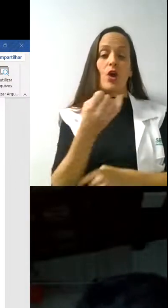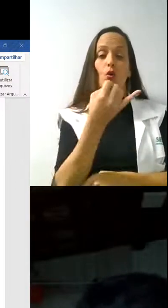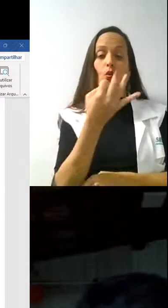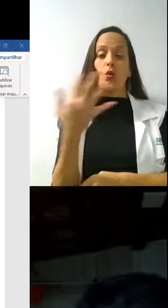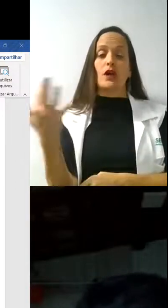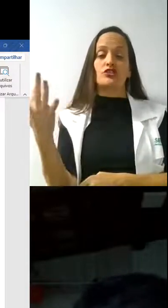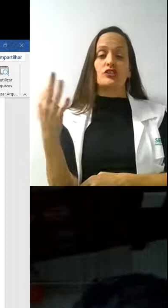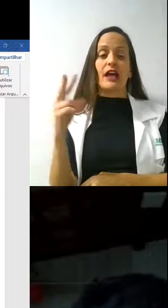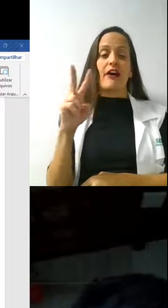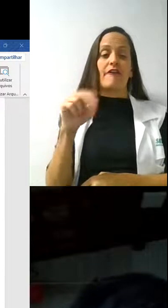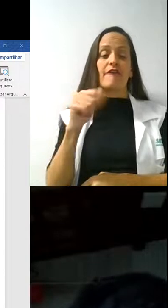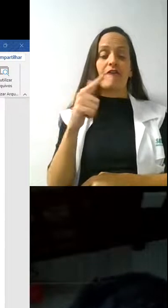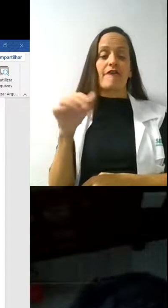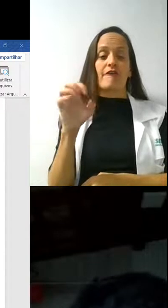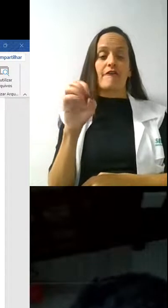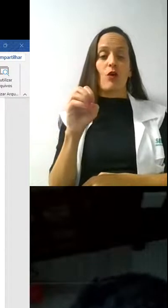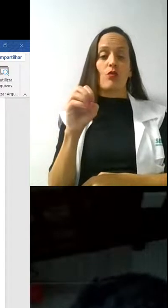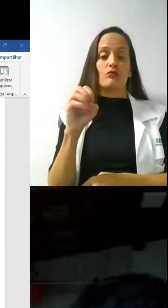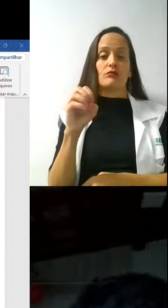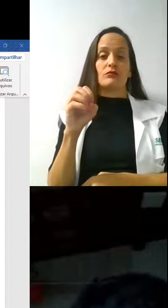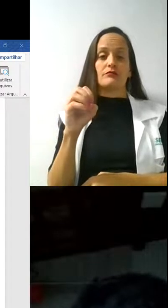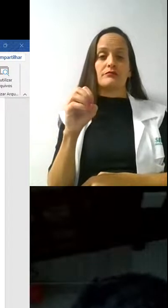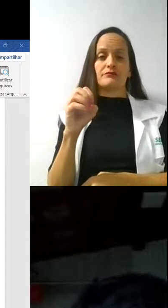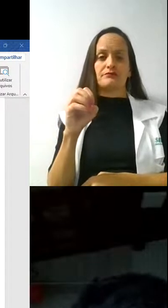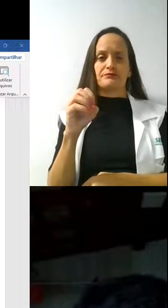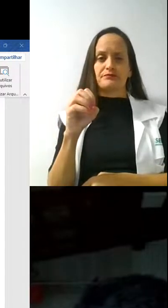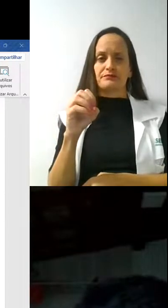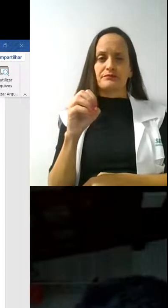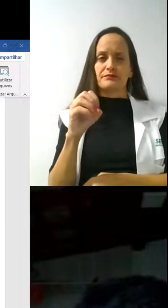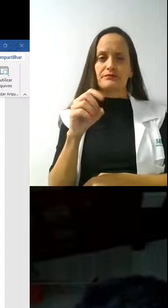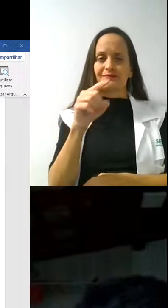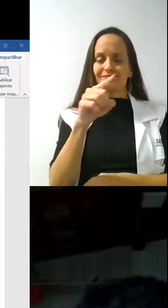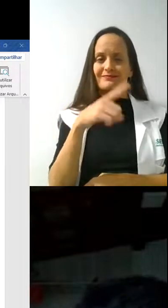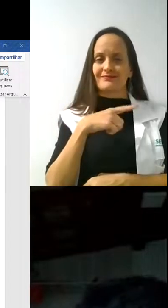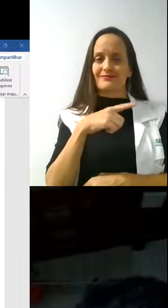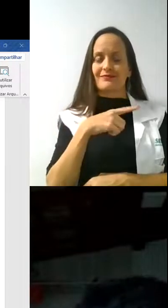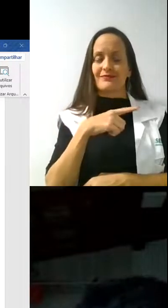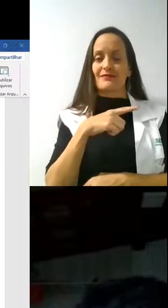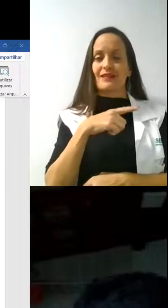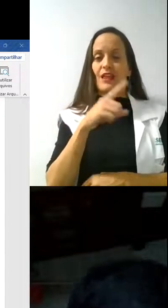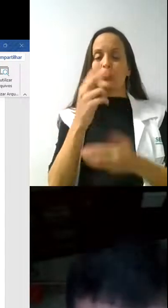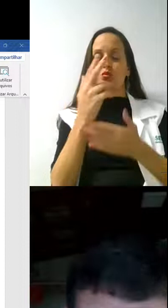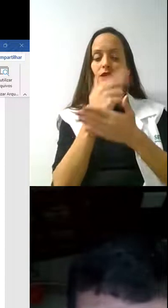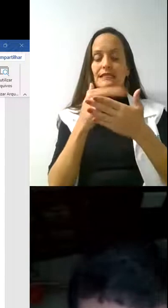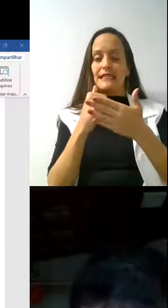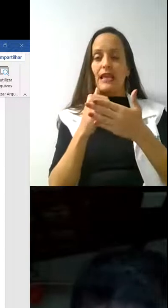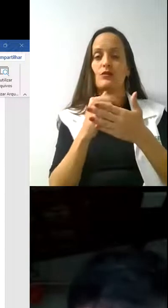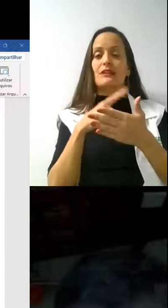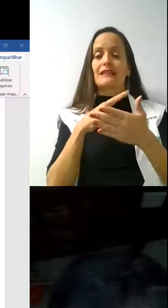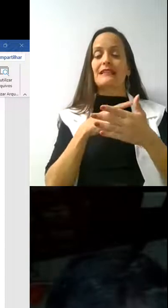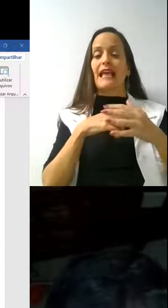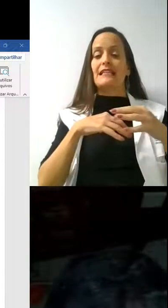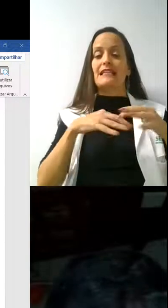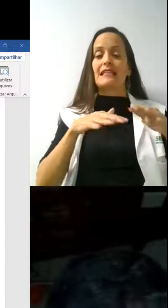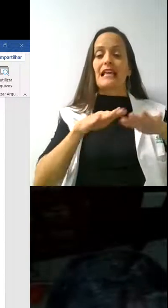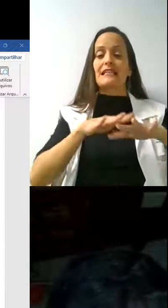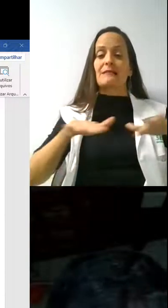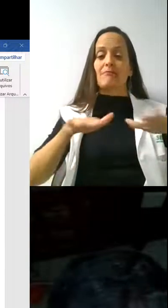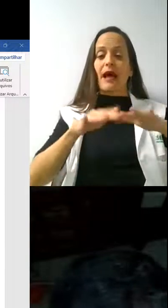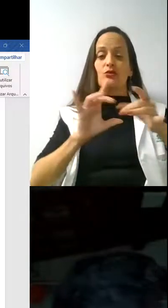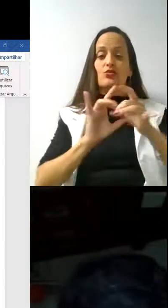aqui, ó. A gente tem 1, 2, 3, 4, 5, 6. E é 35 metros entre cada